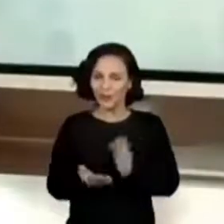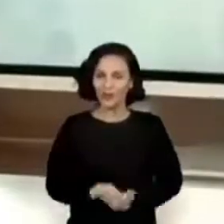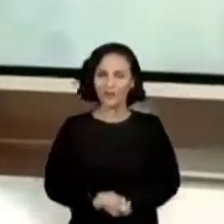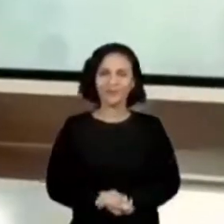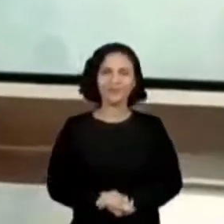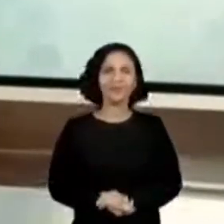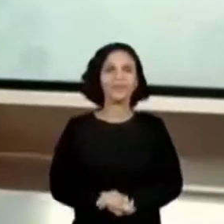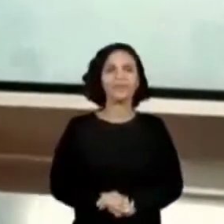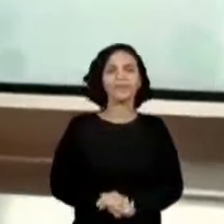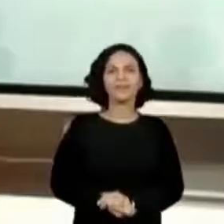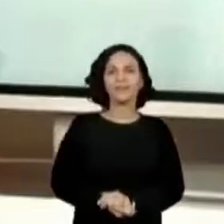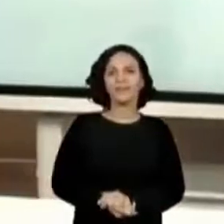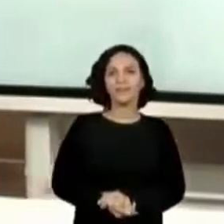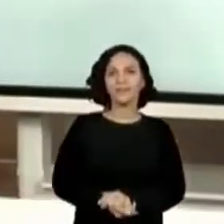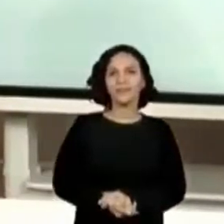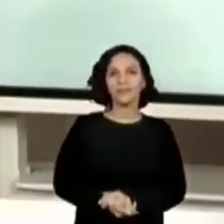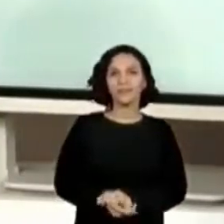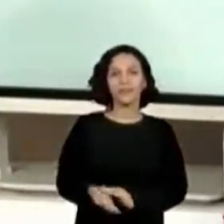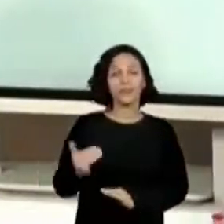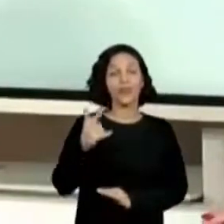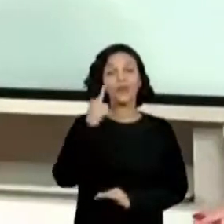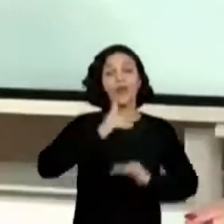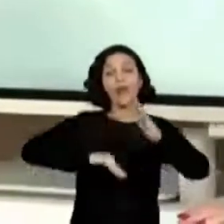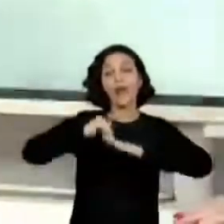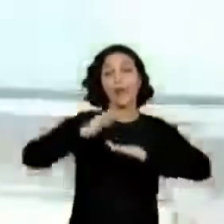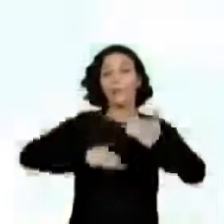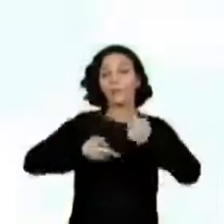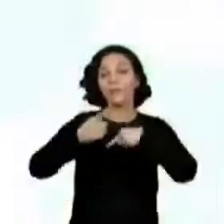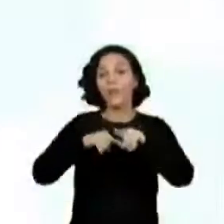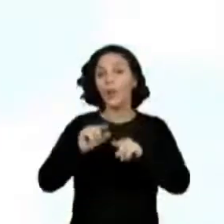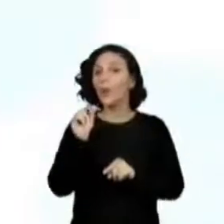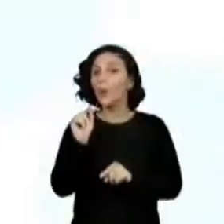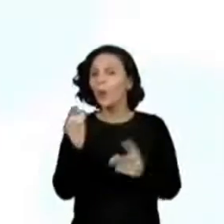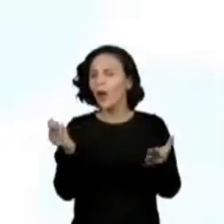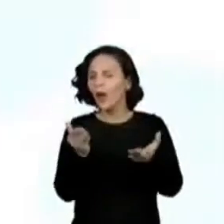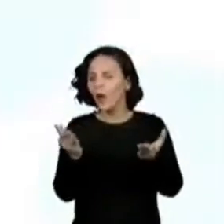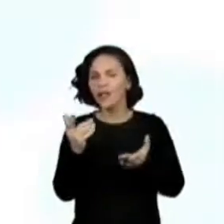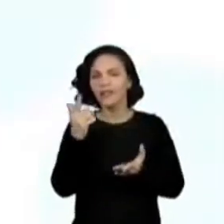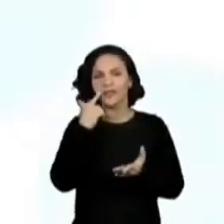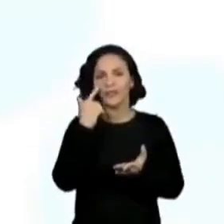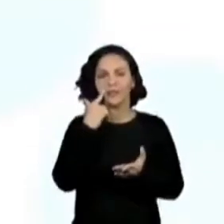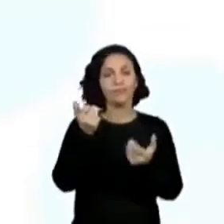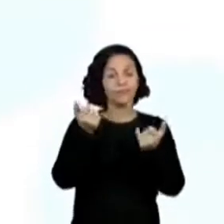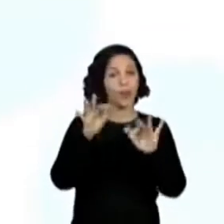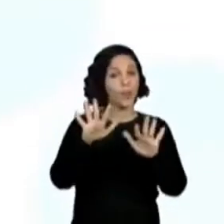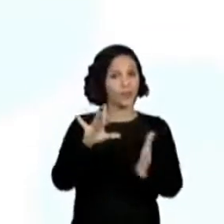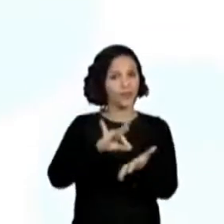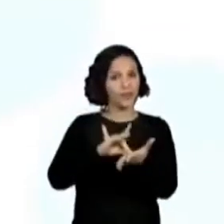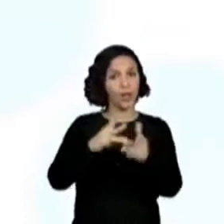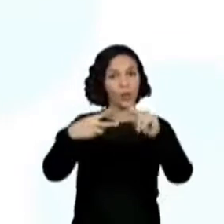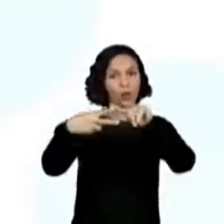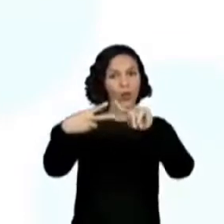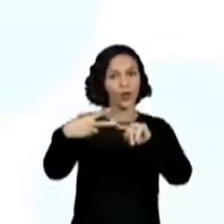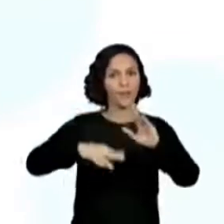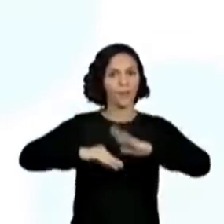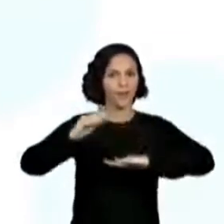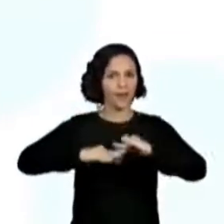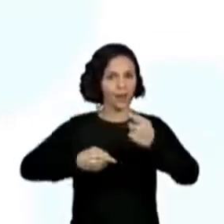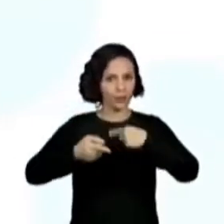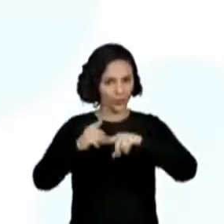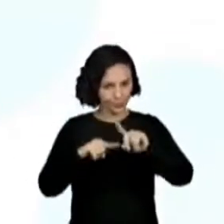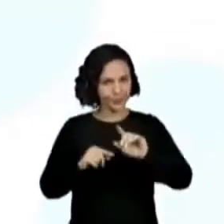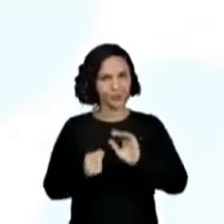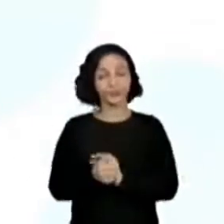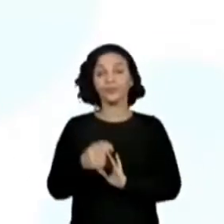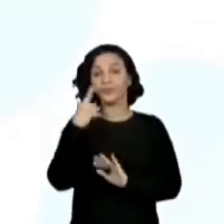vamos lá. Vamos para a habilidade de agora. Na verdade, a gente tem duas, né?